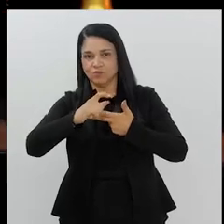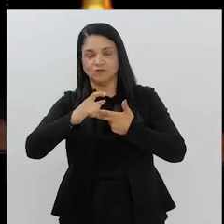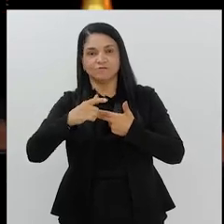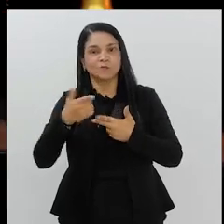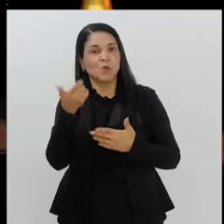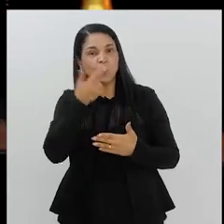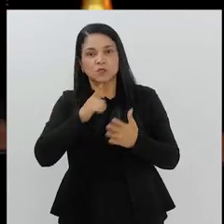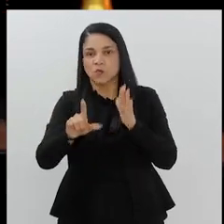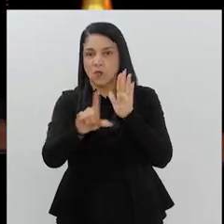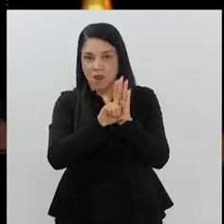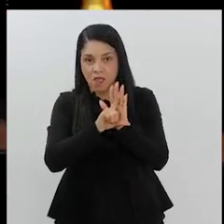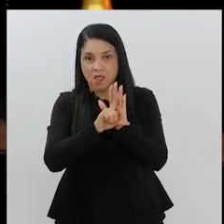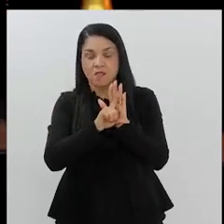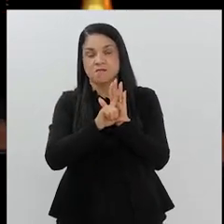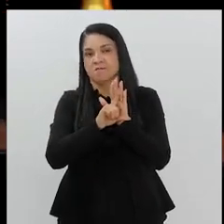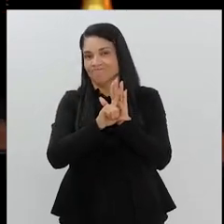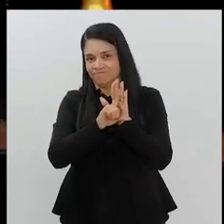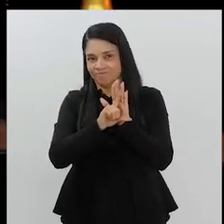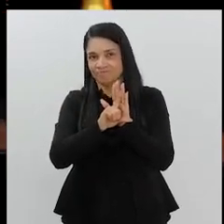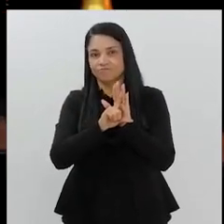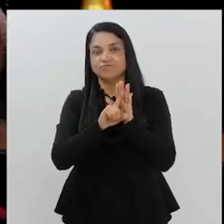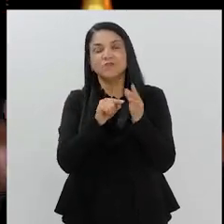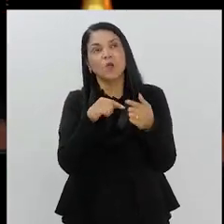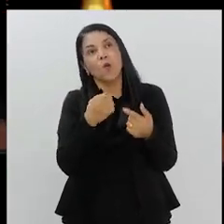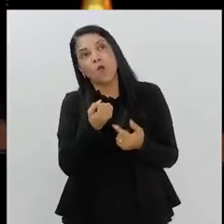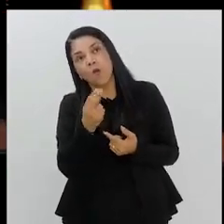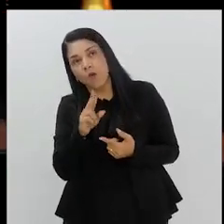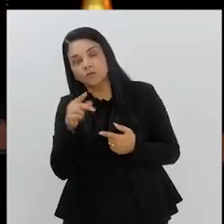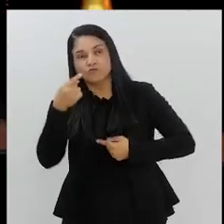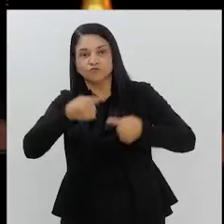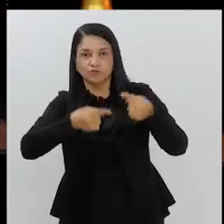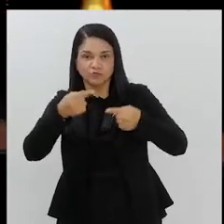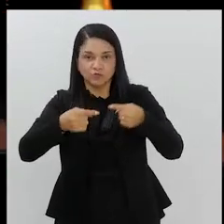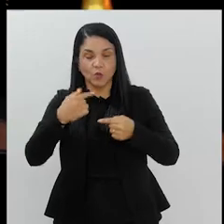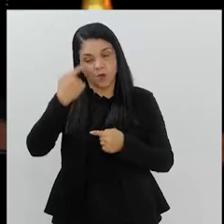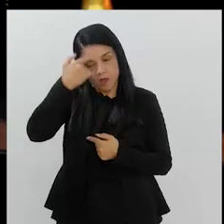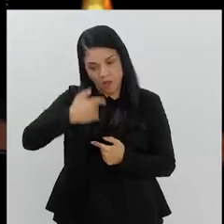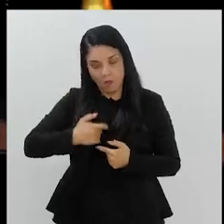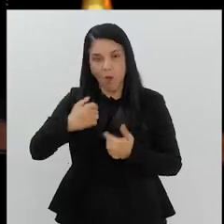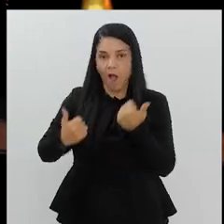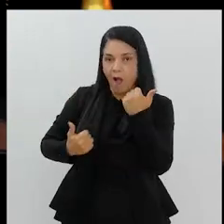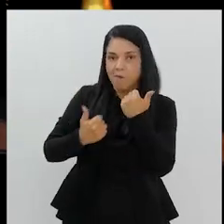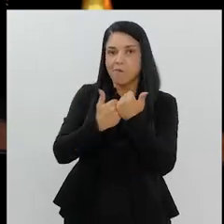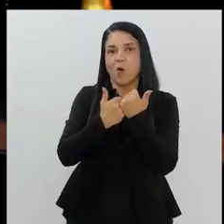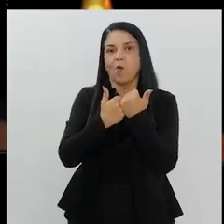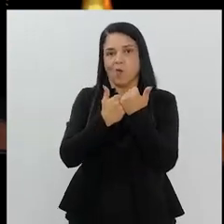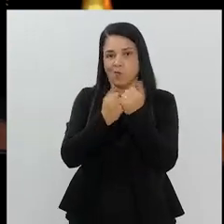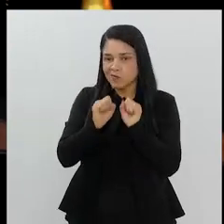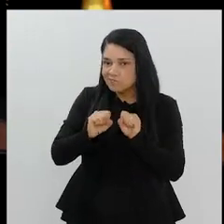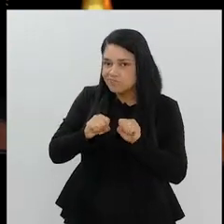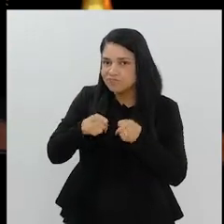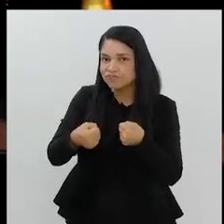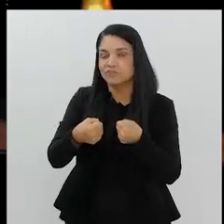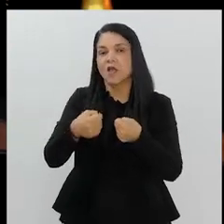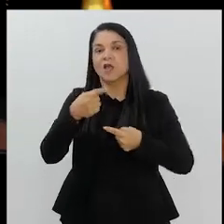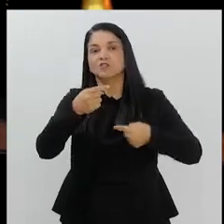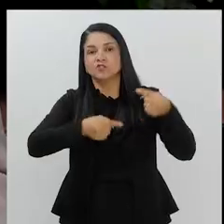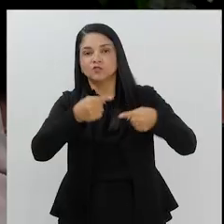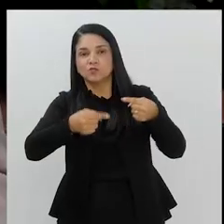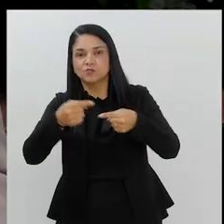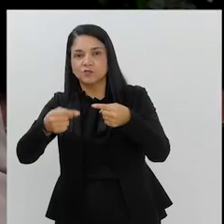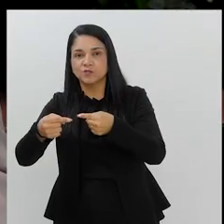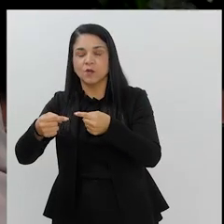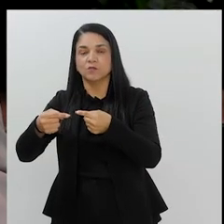legislação que me é muito cara ou numa discussão que eu apoio sustento e faço força que é a